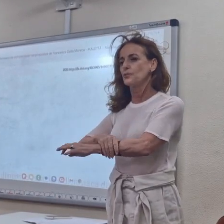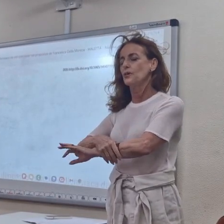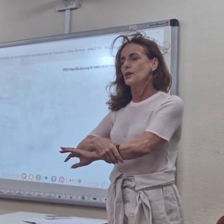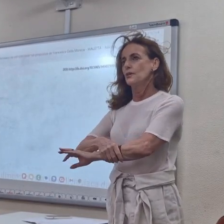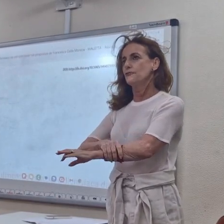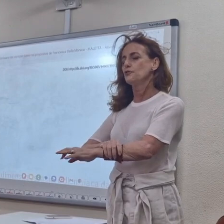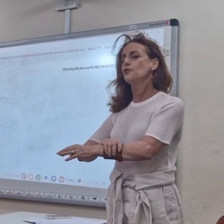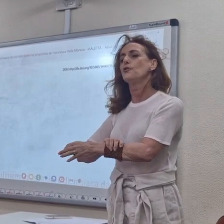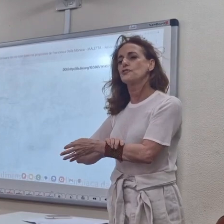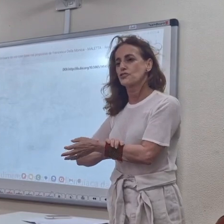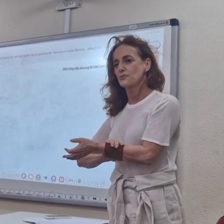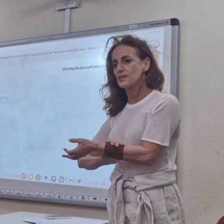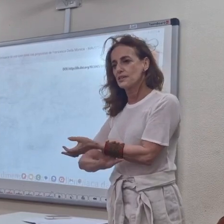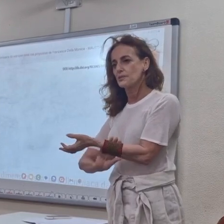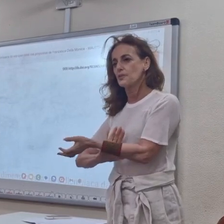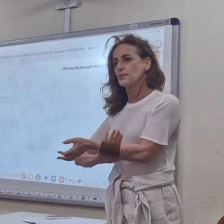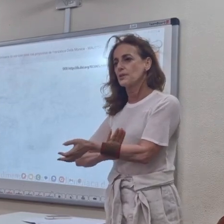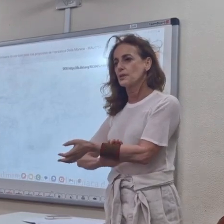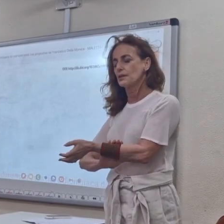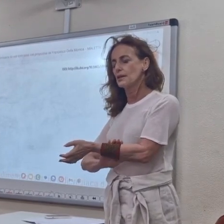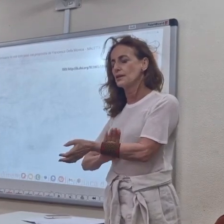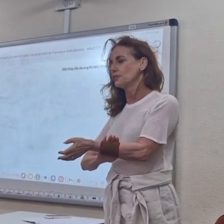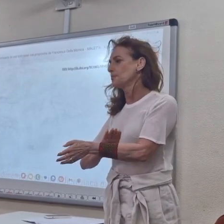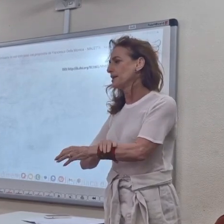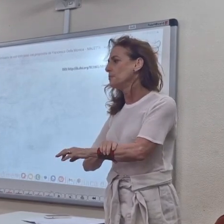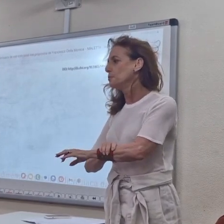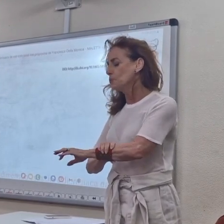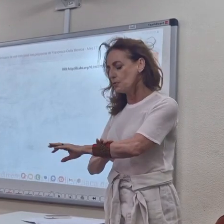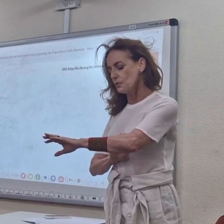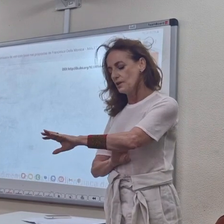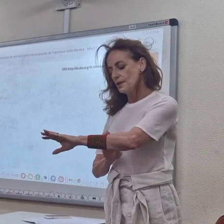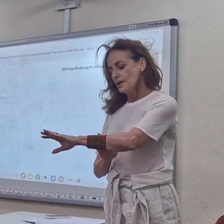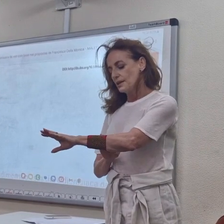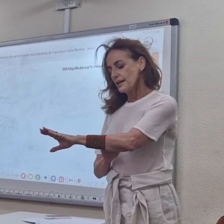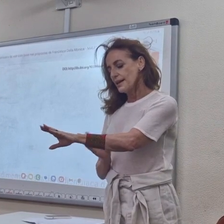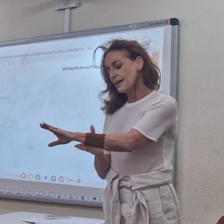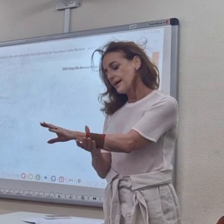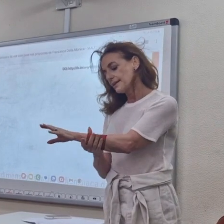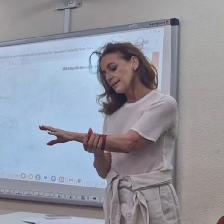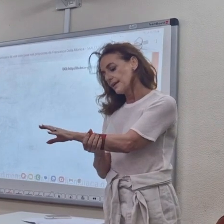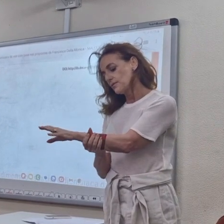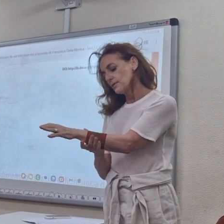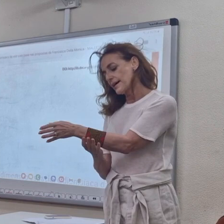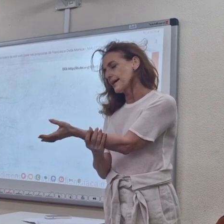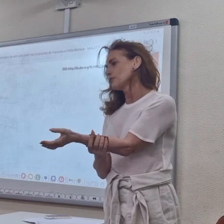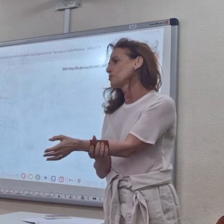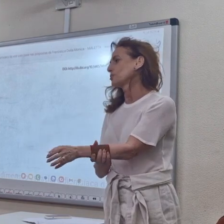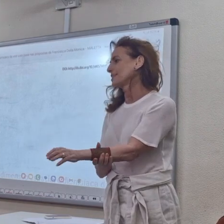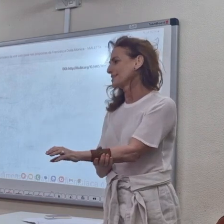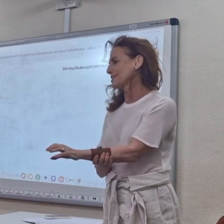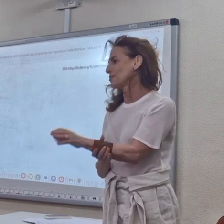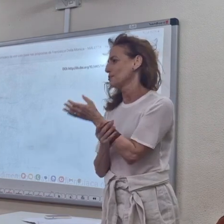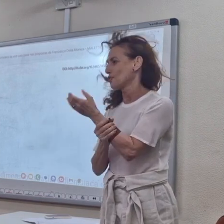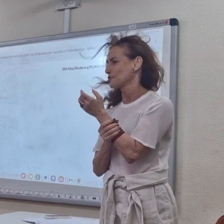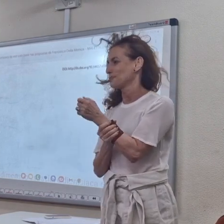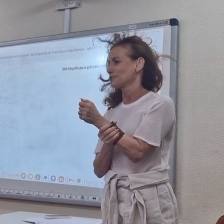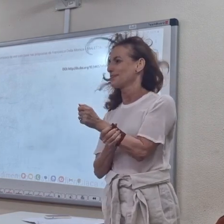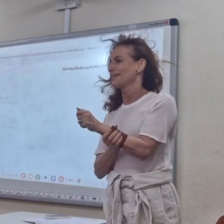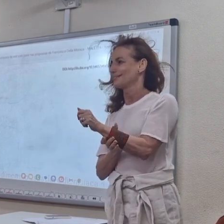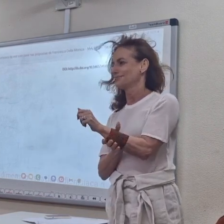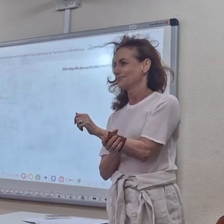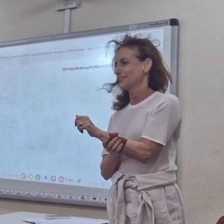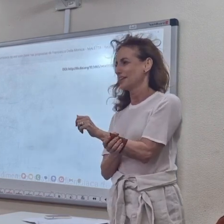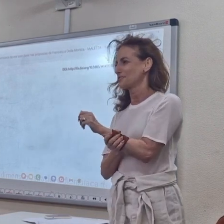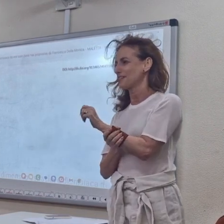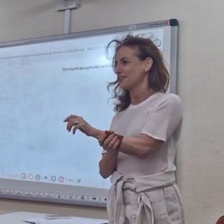uma tribo suinhosa, se não me engano, Pernambuco, e ela tem um caráter de proteção, gosto